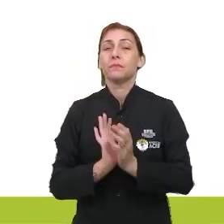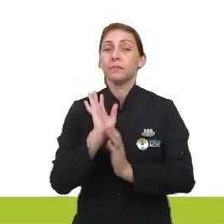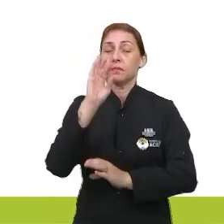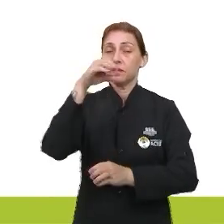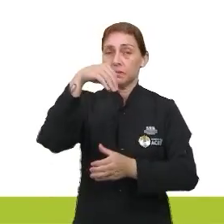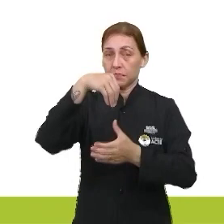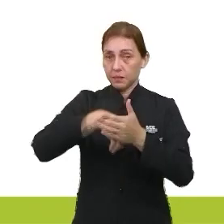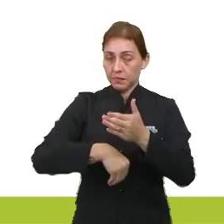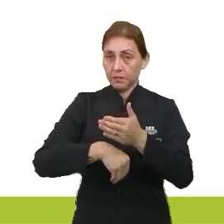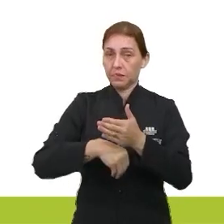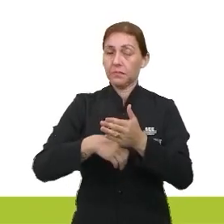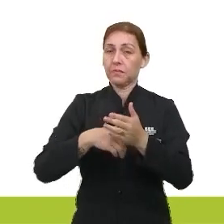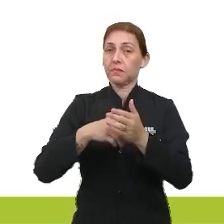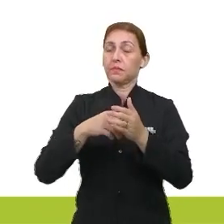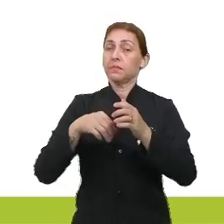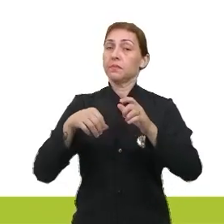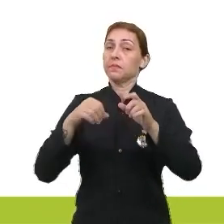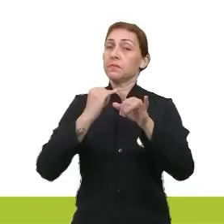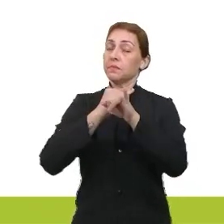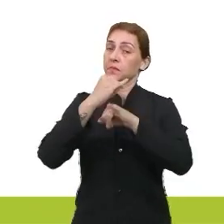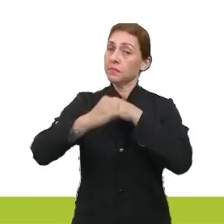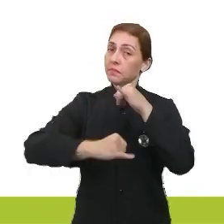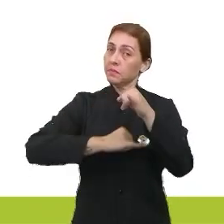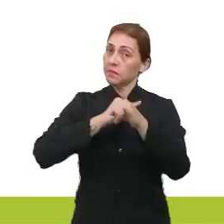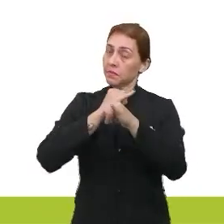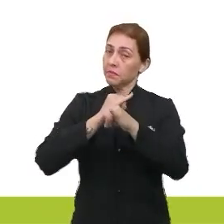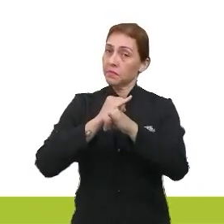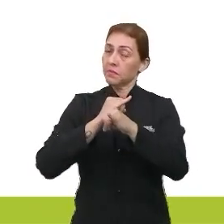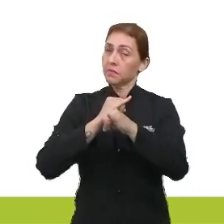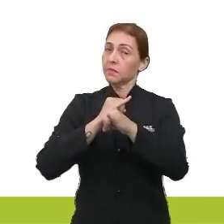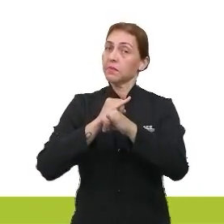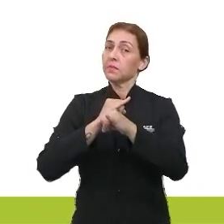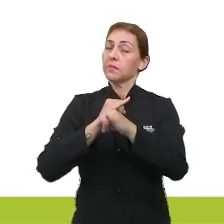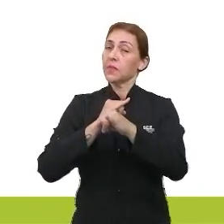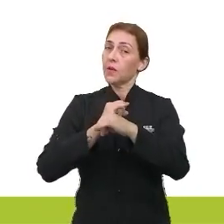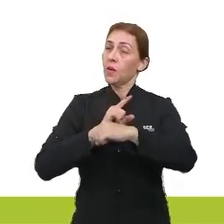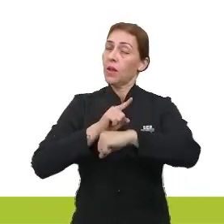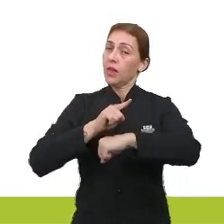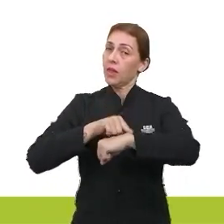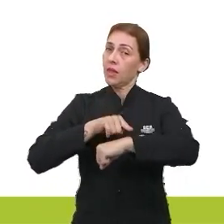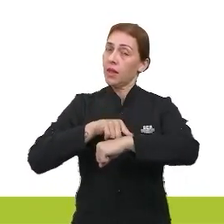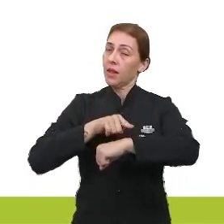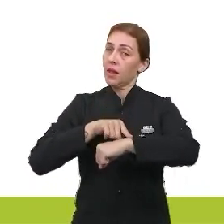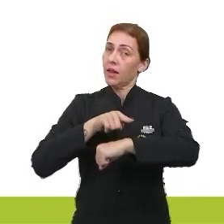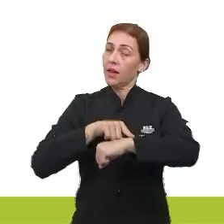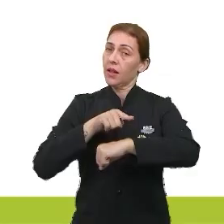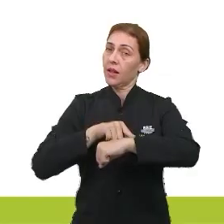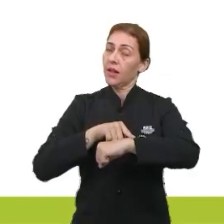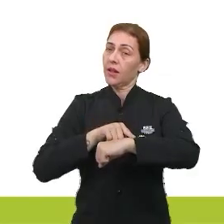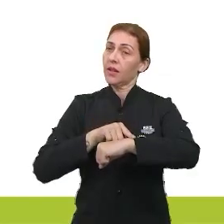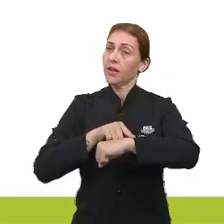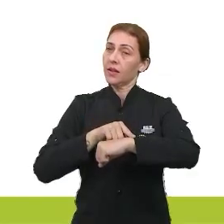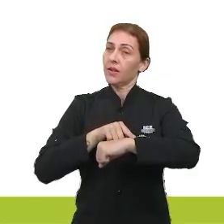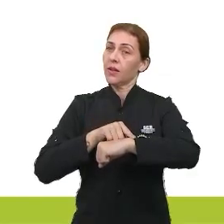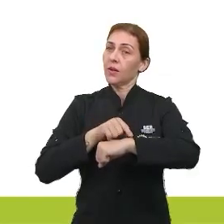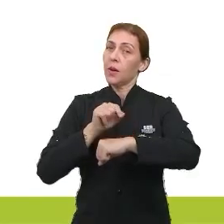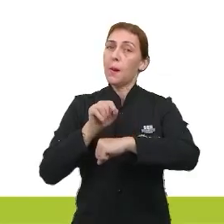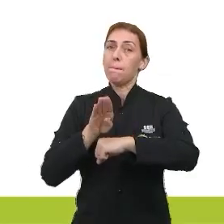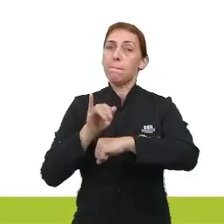incorporada com a internet das coisas, com a Big Data, que são os